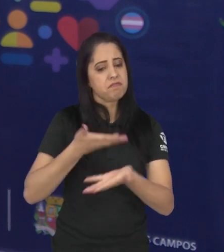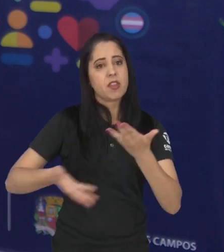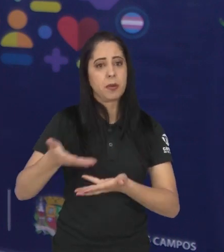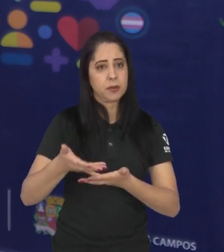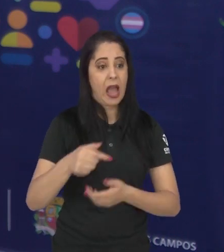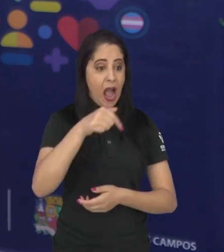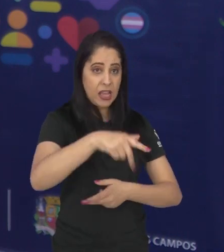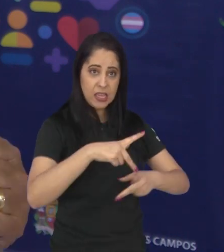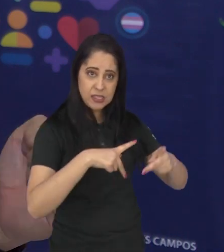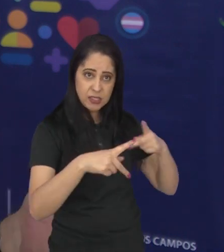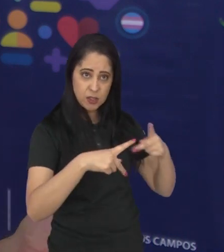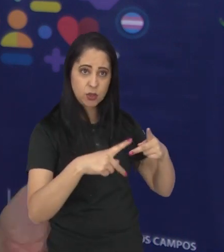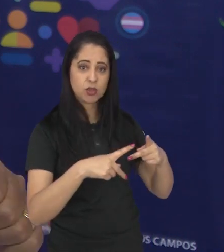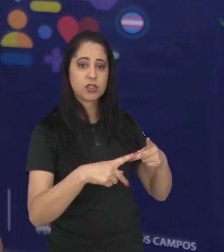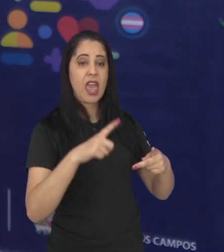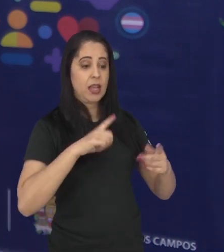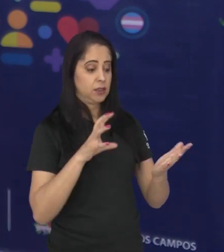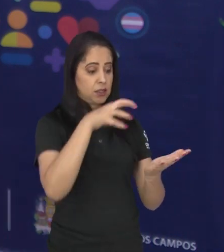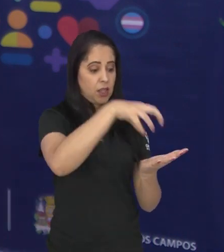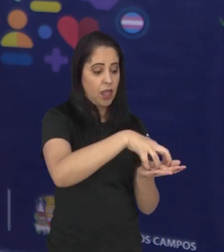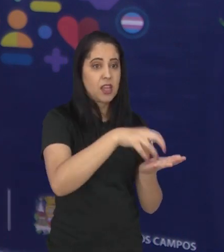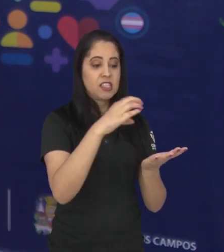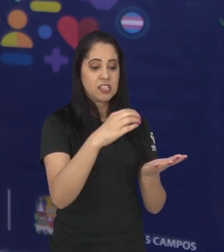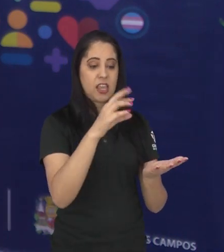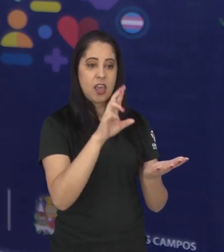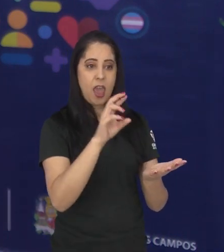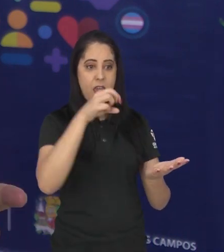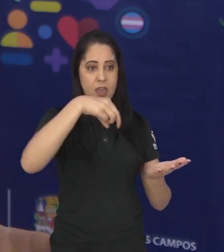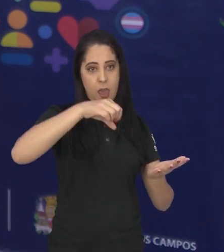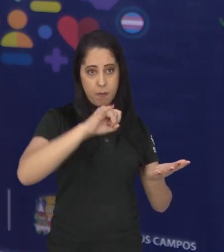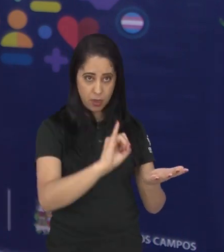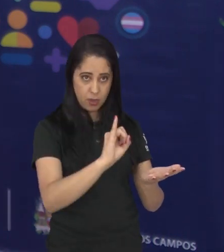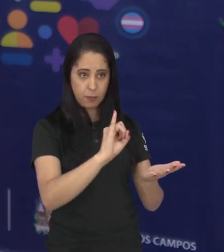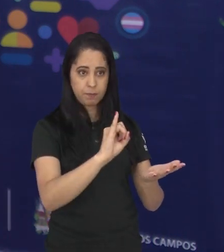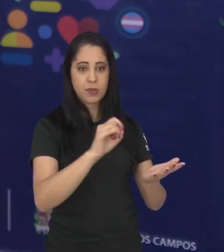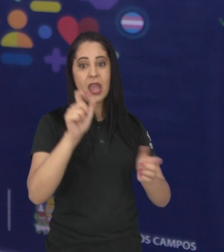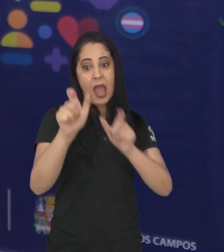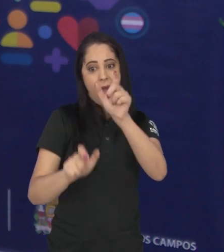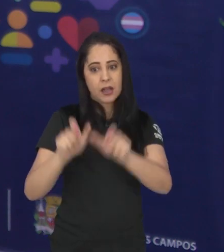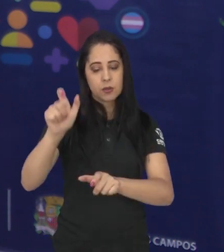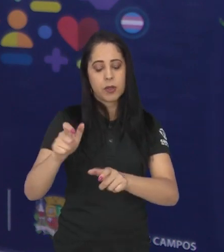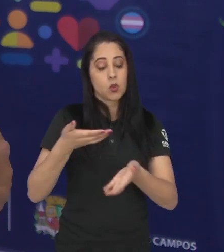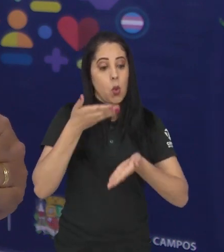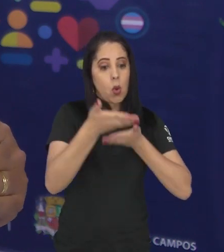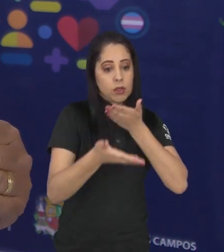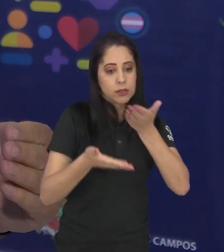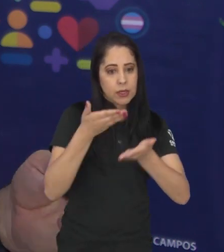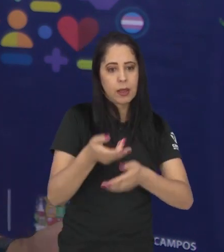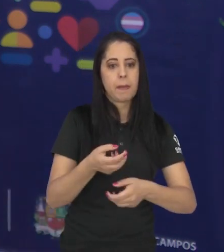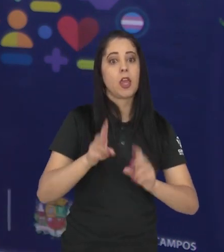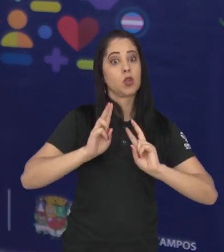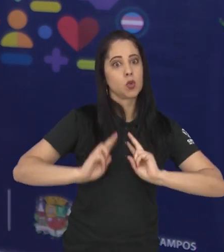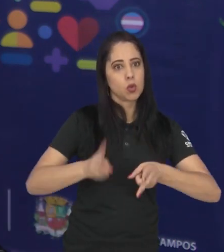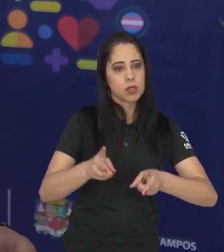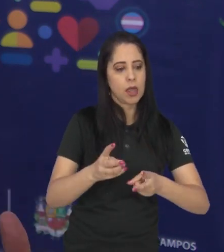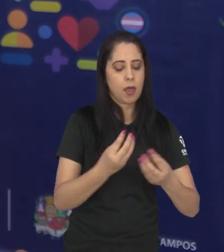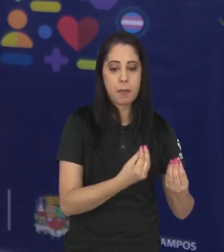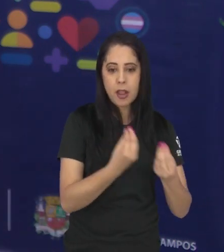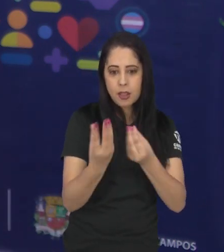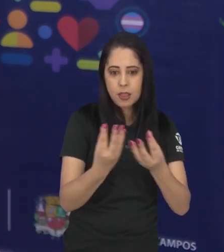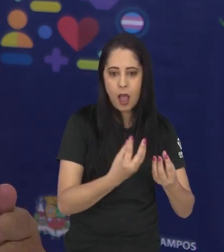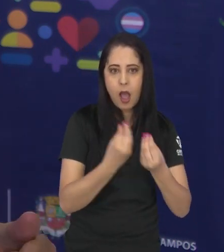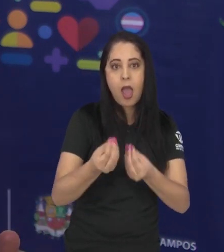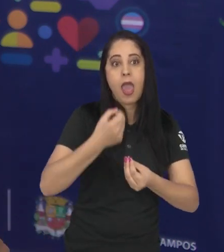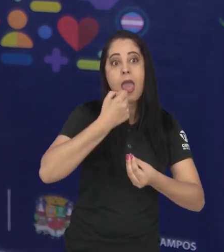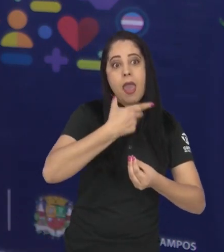No caso aqui em São José, a gente tem essa unidade que é o CRMI, onde os pacientes são acompanhados, feito o monitoramento de carga